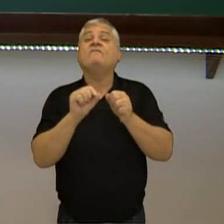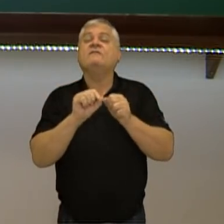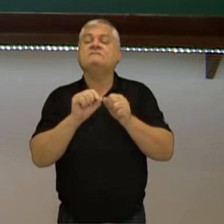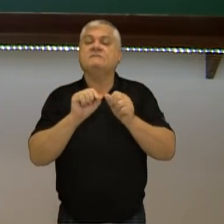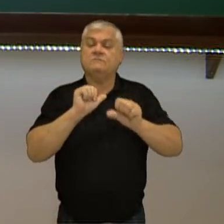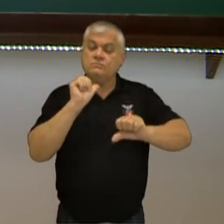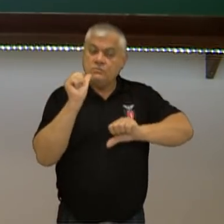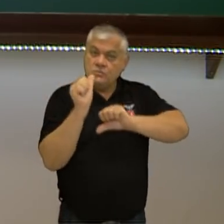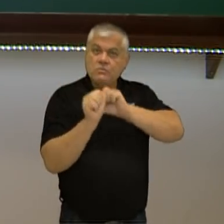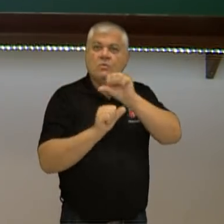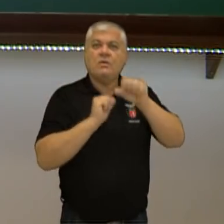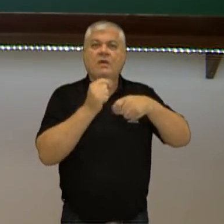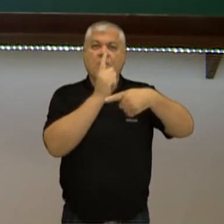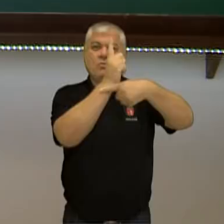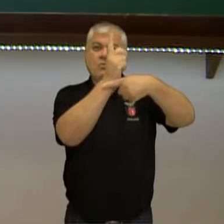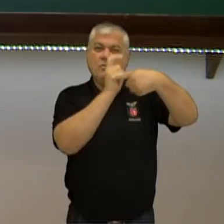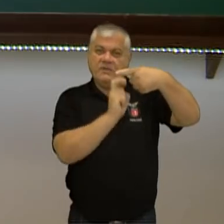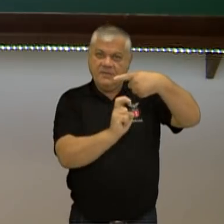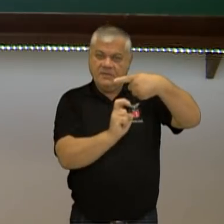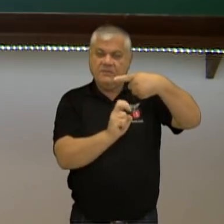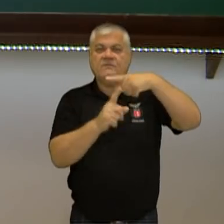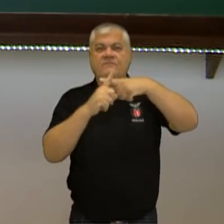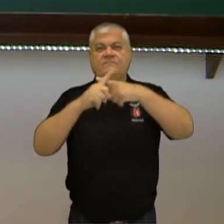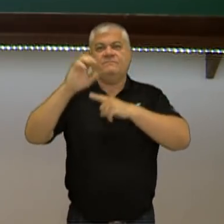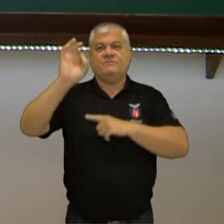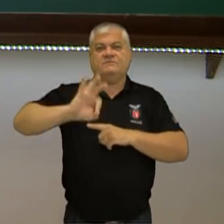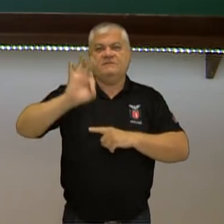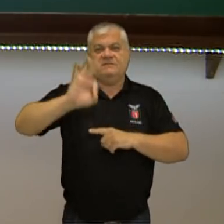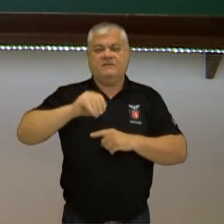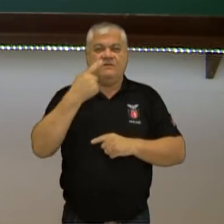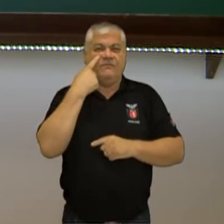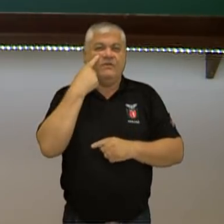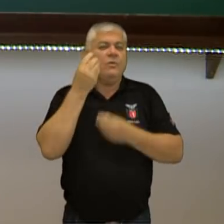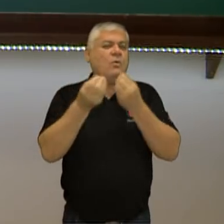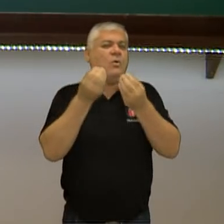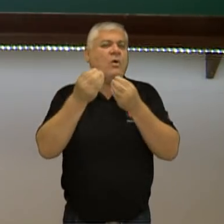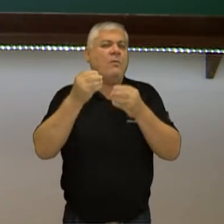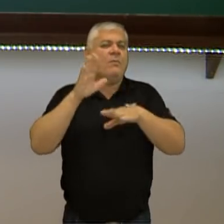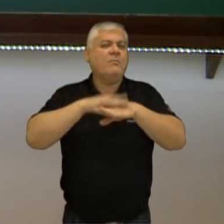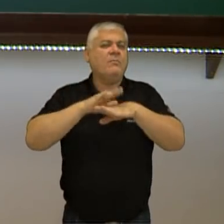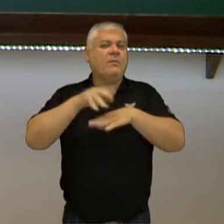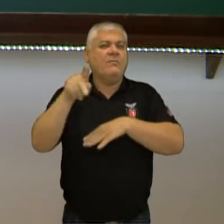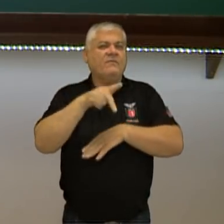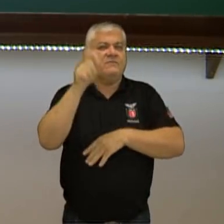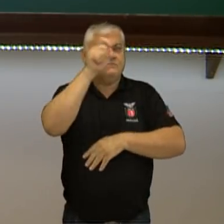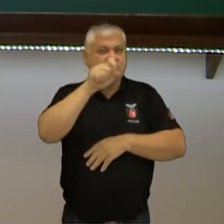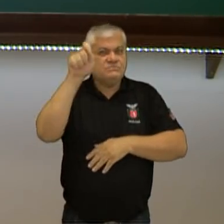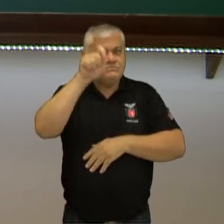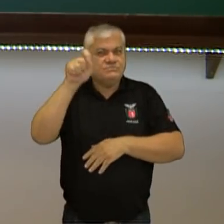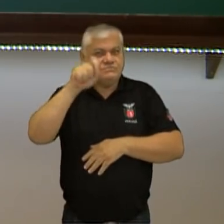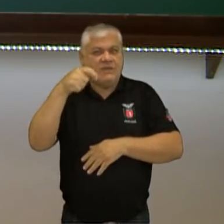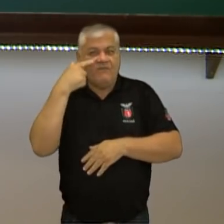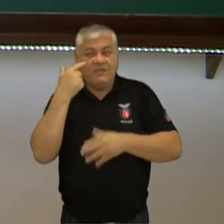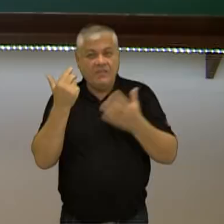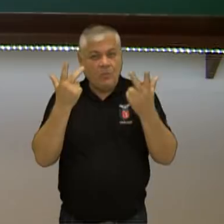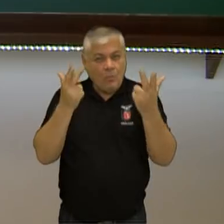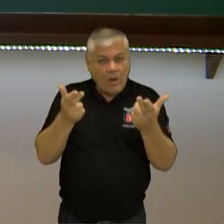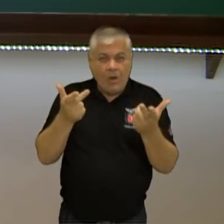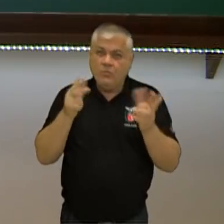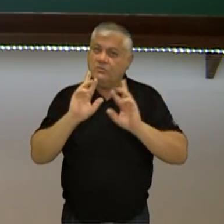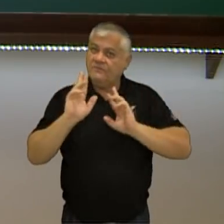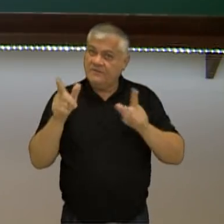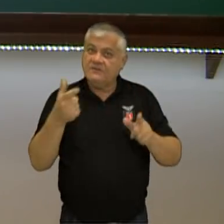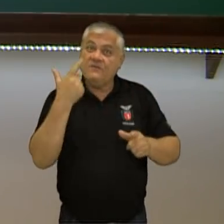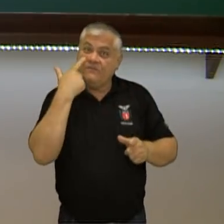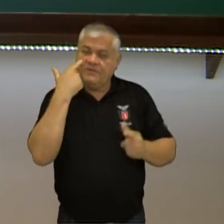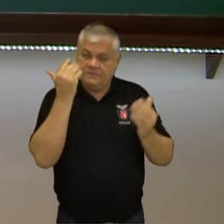Transformar esse 1/5 em porcentagem. Então, dá uma olhadinha no quadro como o professor vai fazer e veja se ficou igual o seu, se ficou diferente. Dá